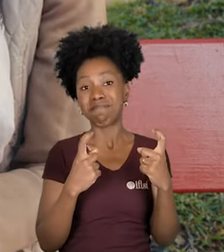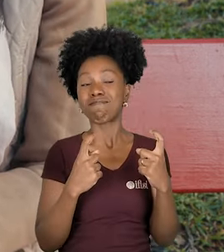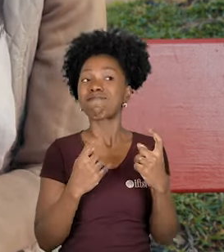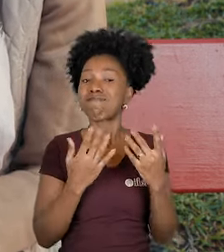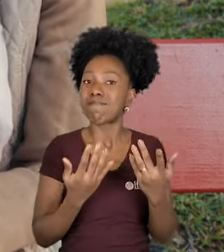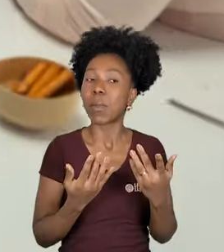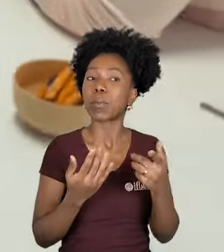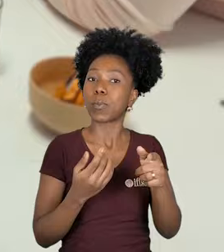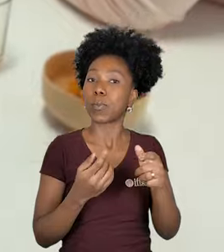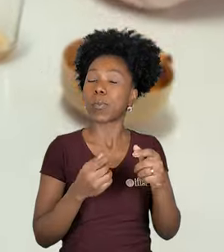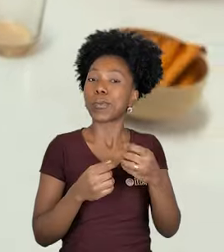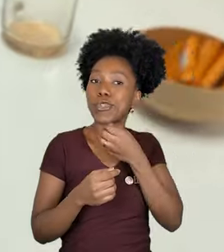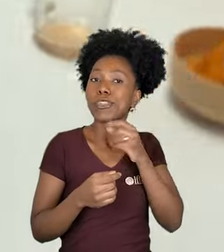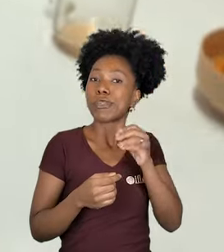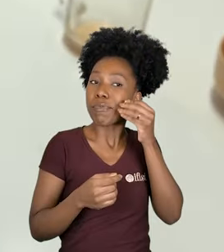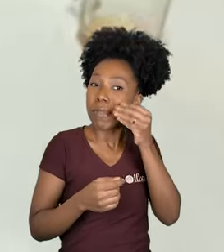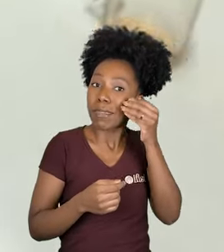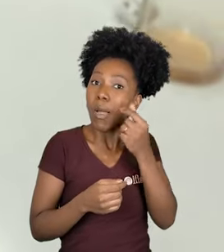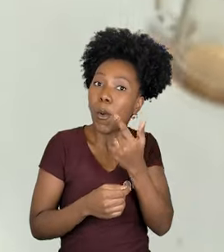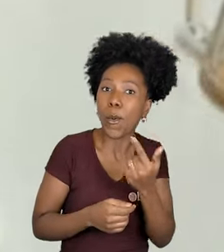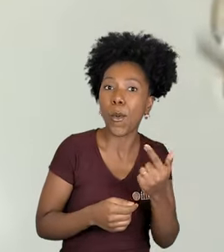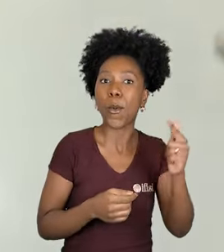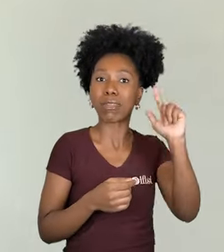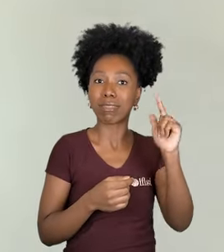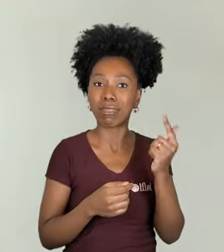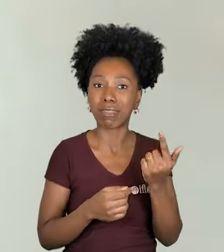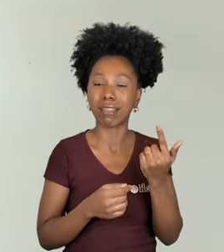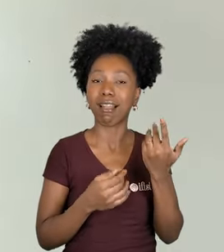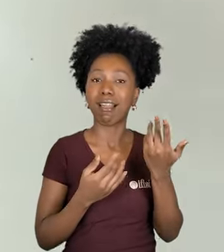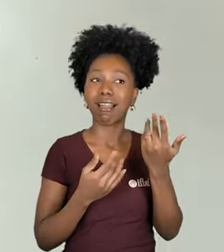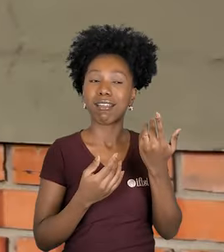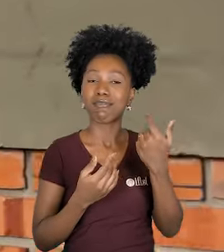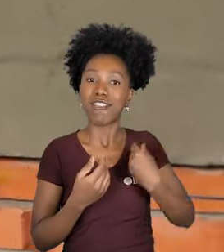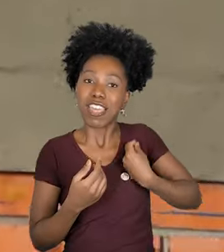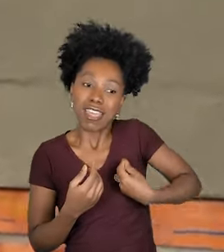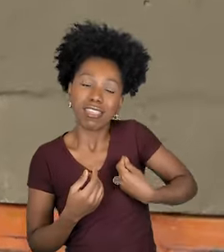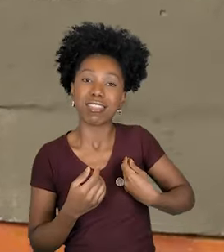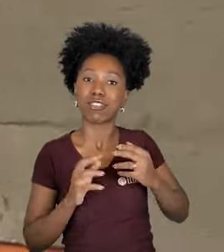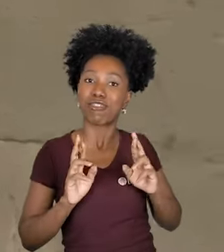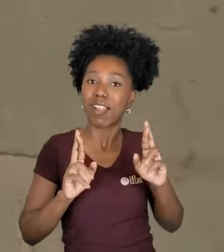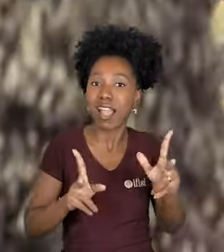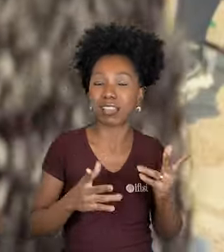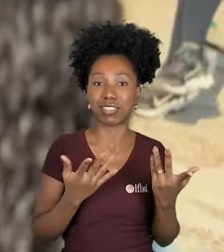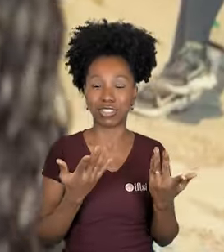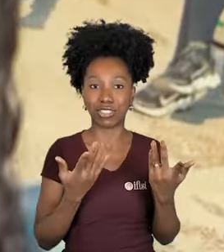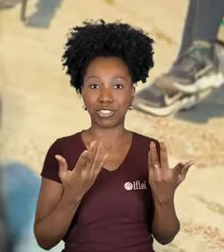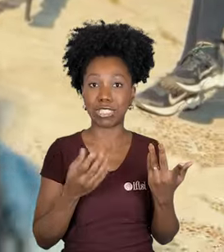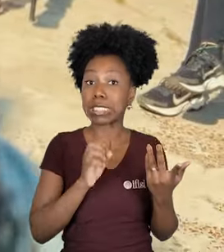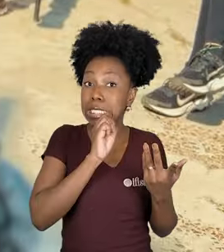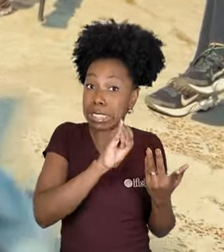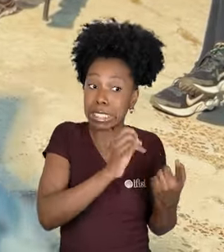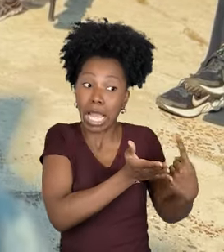que poderiam experimentar uma outra forma de tecer o seu cotidiano se